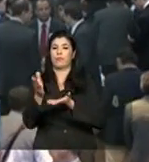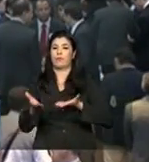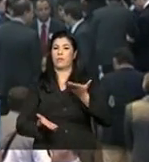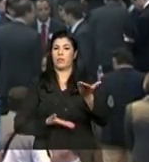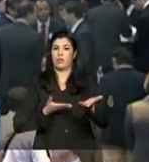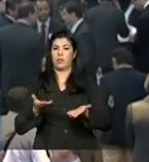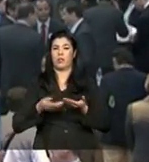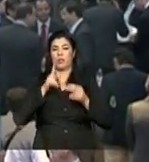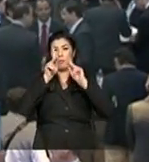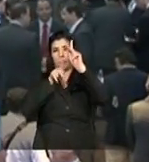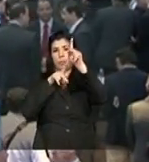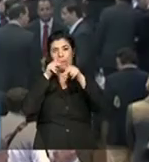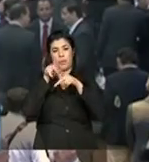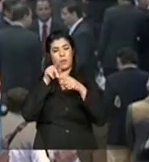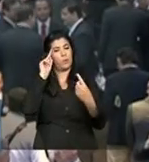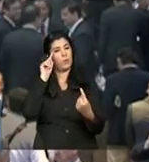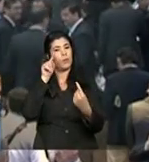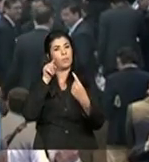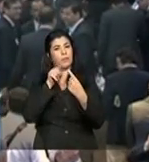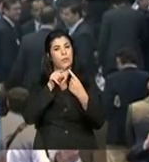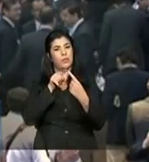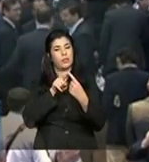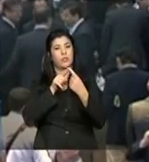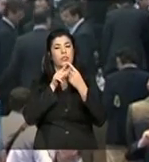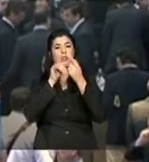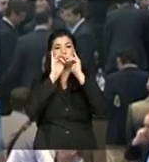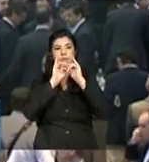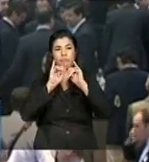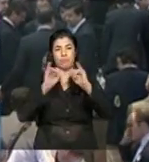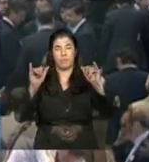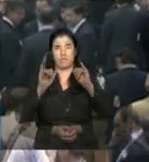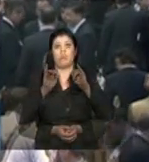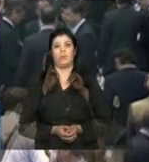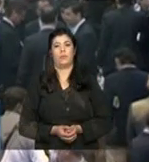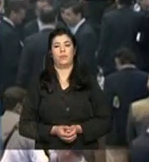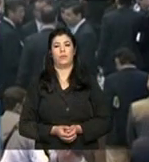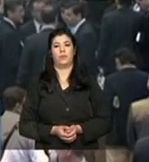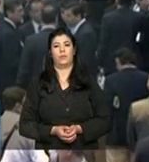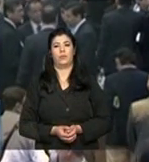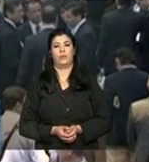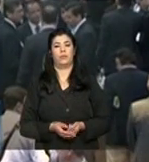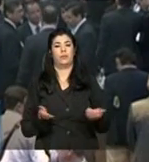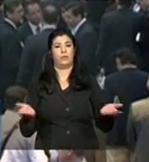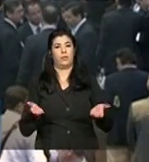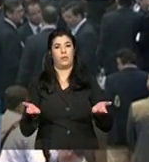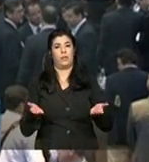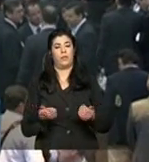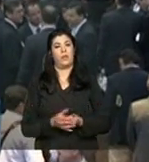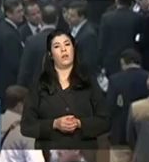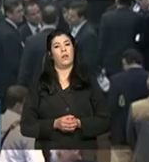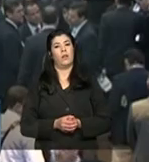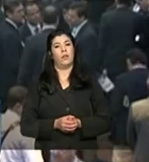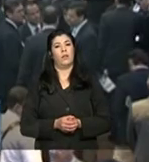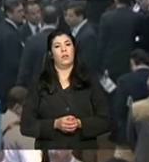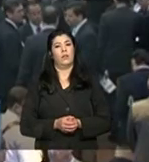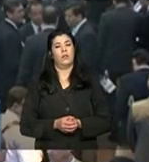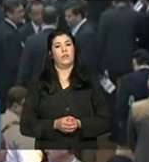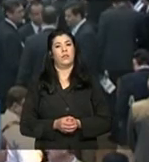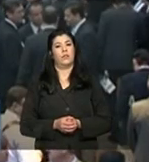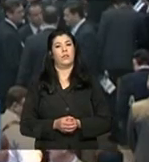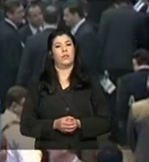à população e viabilizar também o escoamento de energia elétrica. Neste momento, então, estão